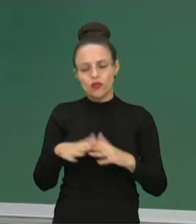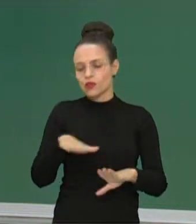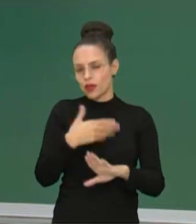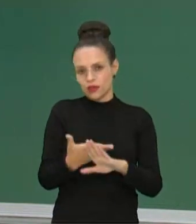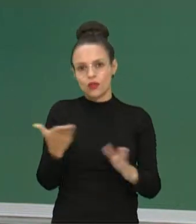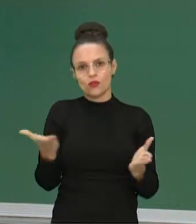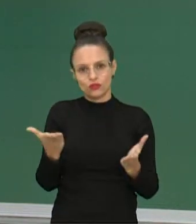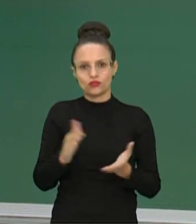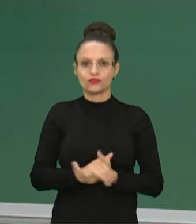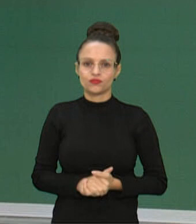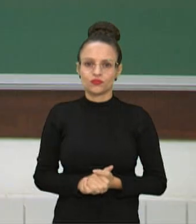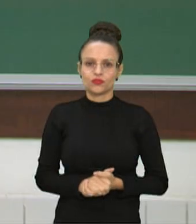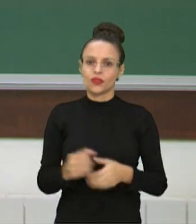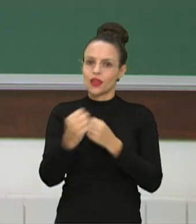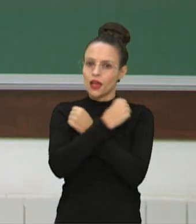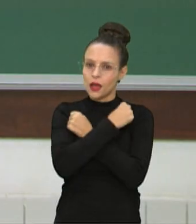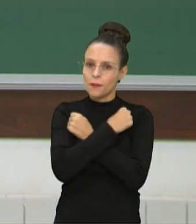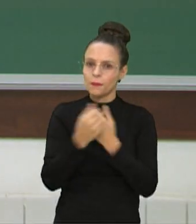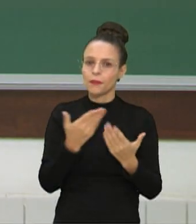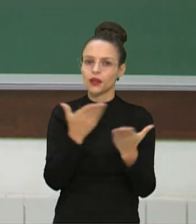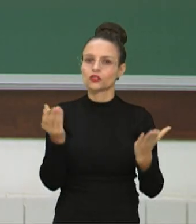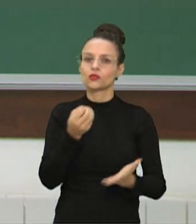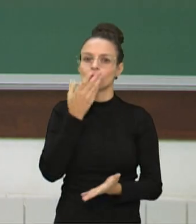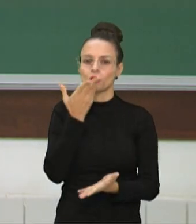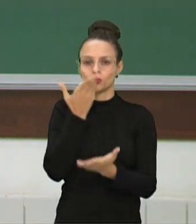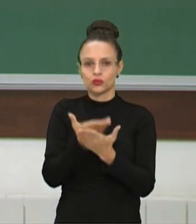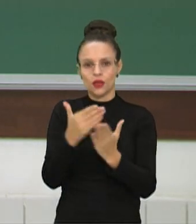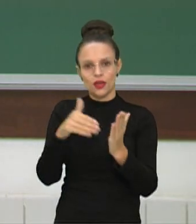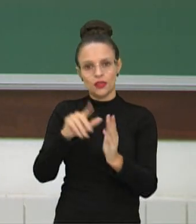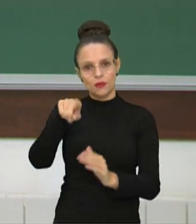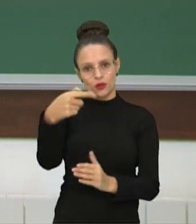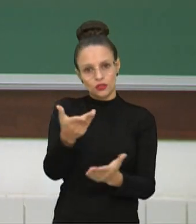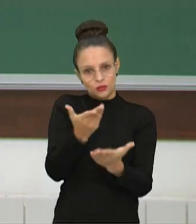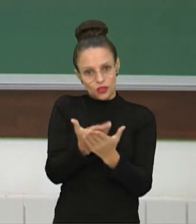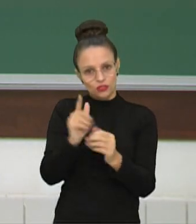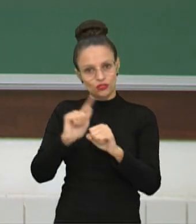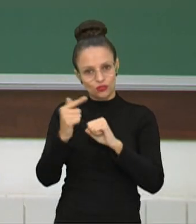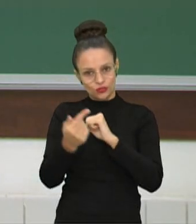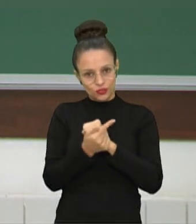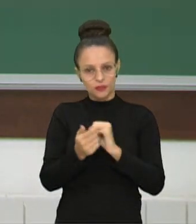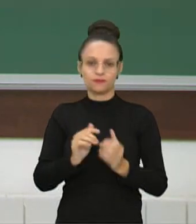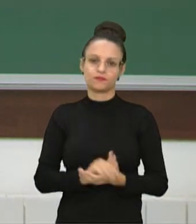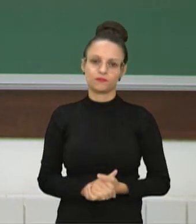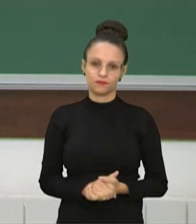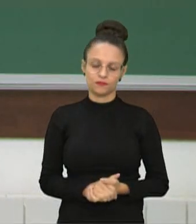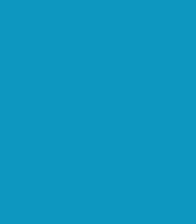existindo. Grande abraço, bons estudos, até a próxima aula de Geografia.